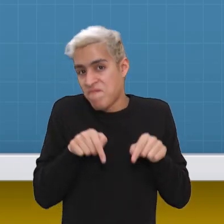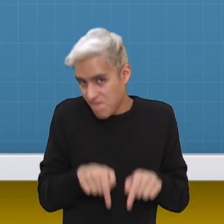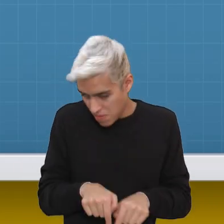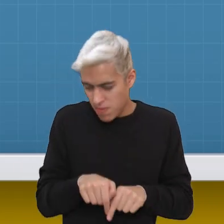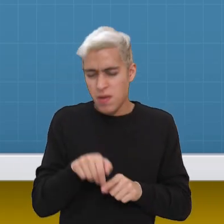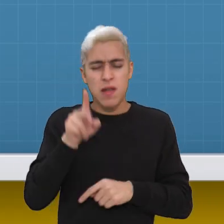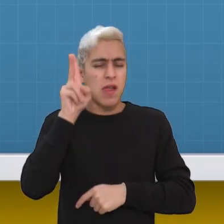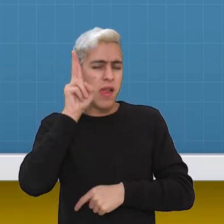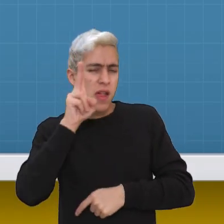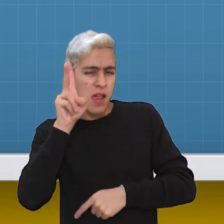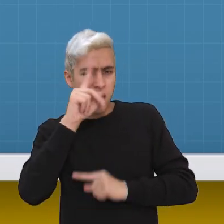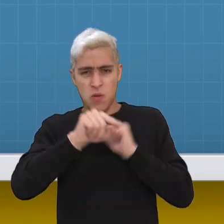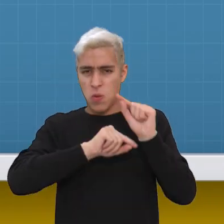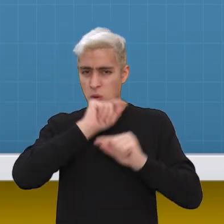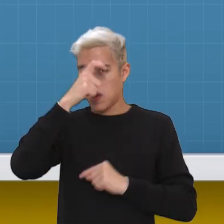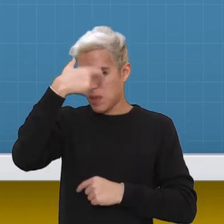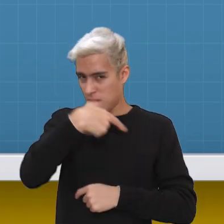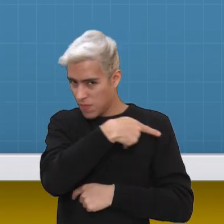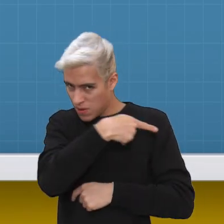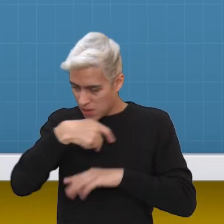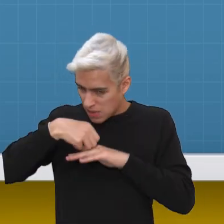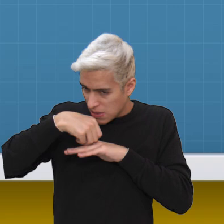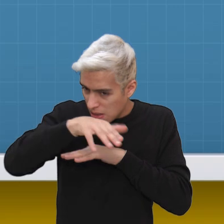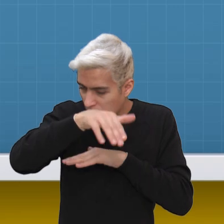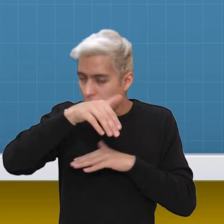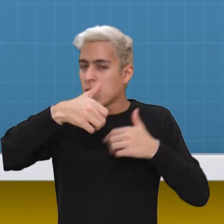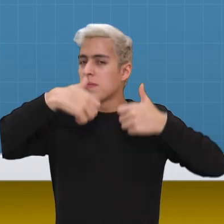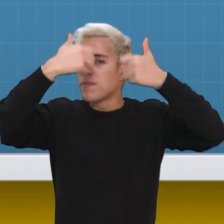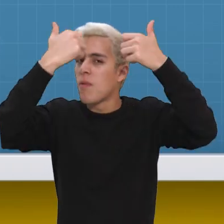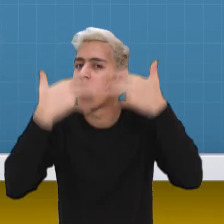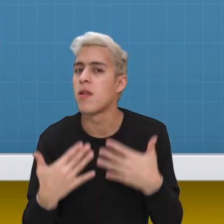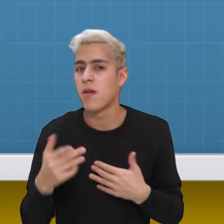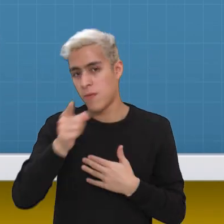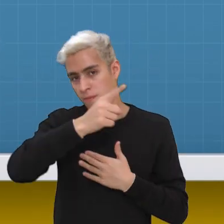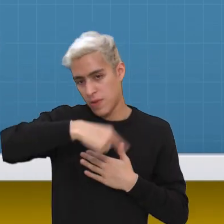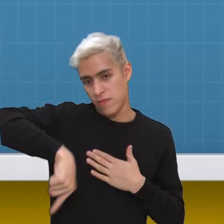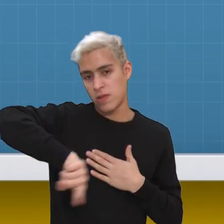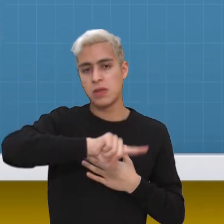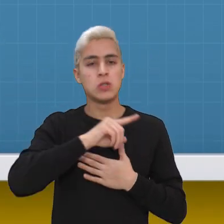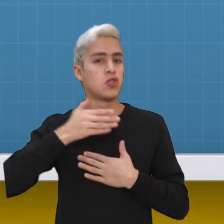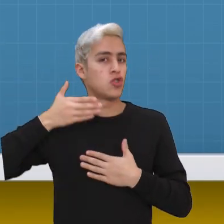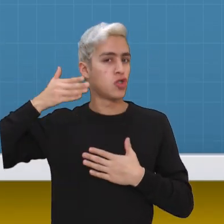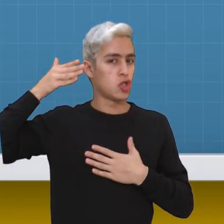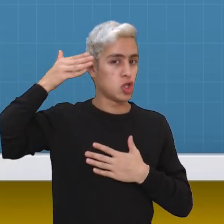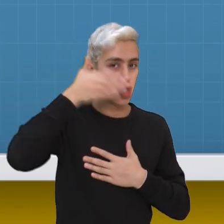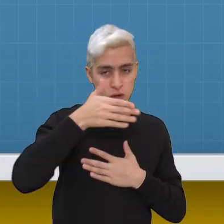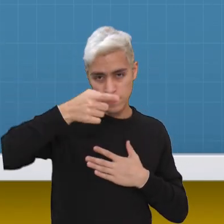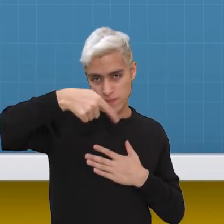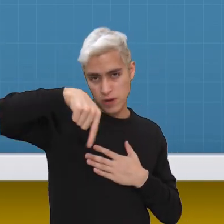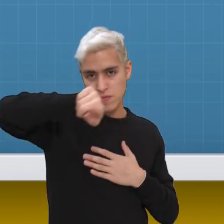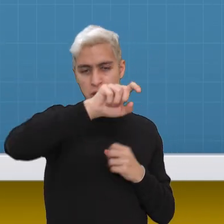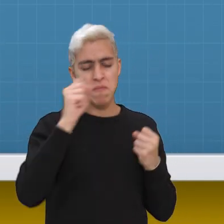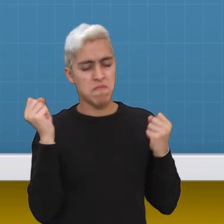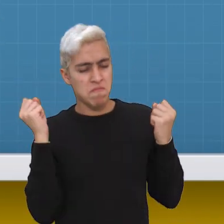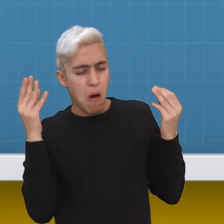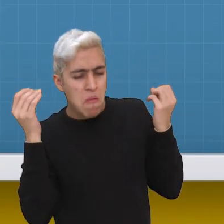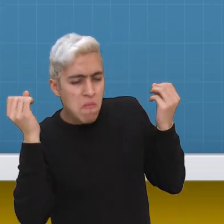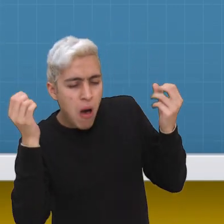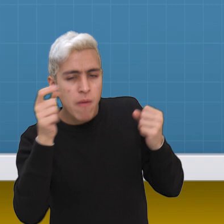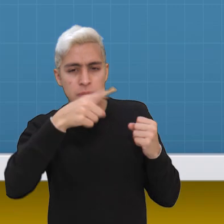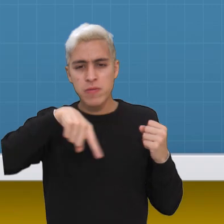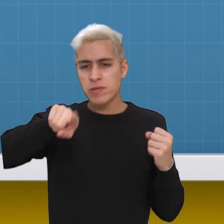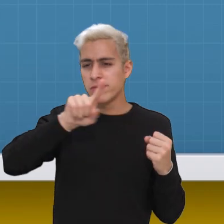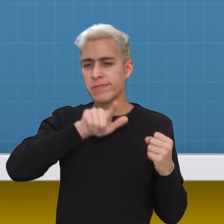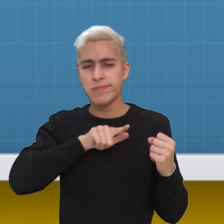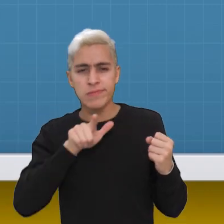nossa primeira aula. Lembram que a professora falou que para a gente ter discurso, para a gente ter o